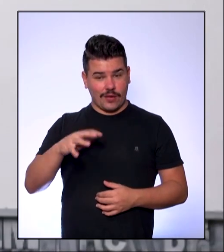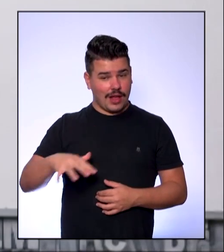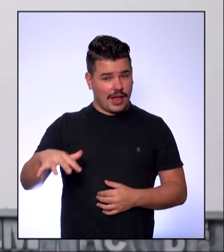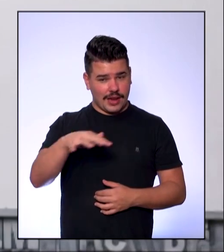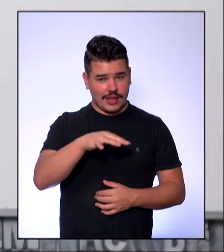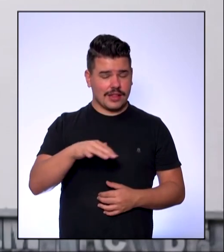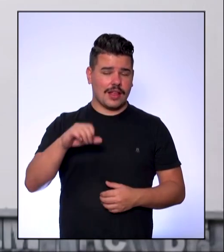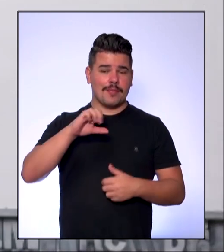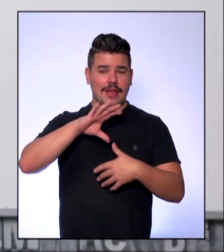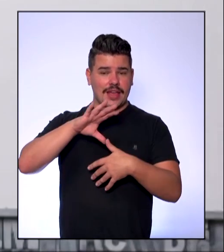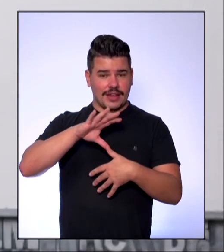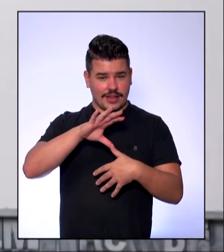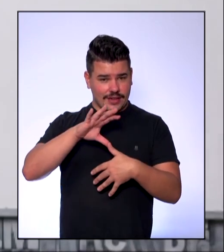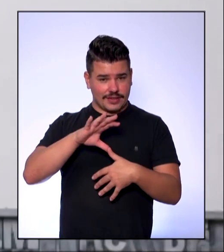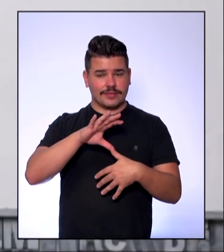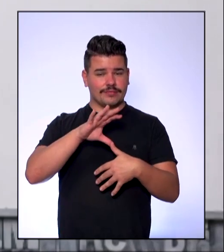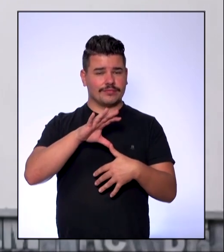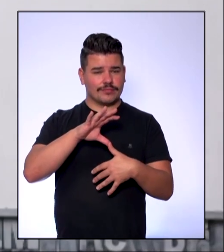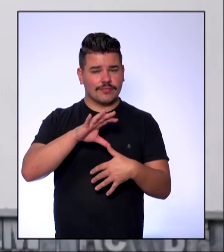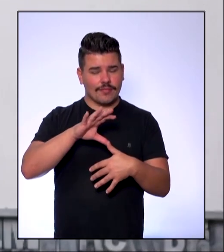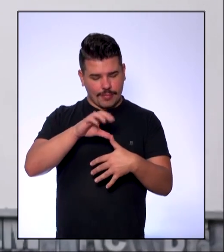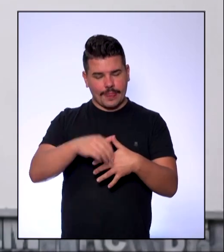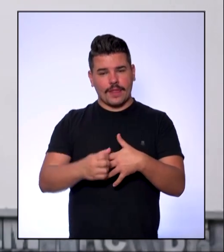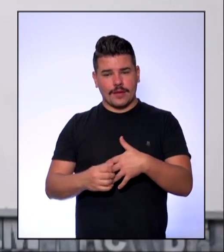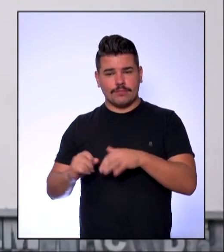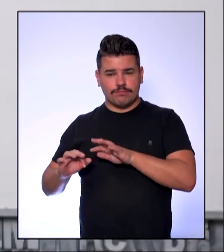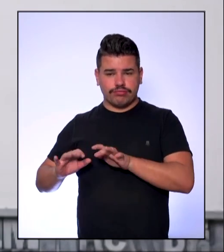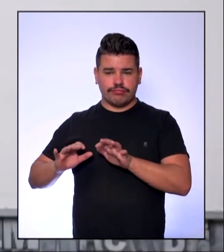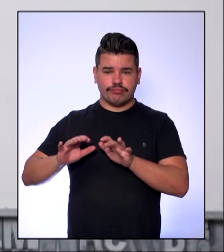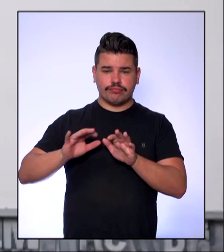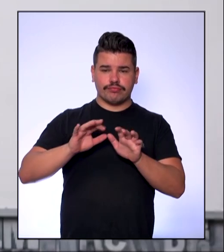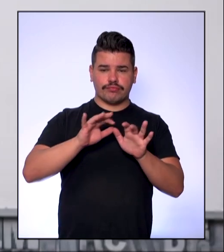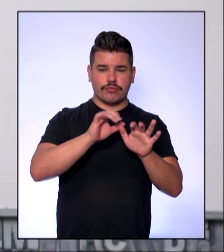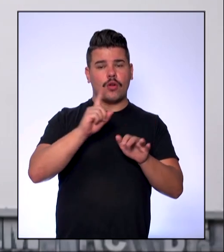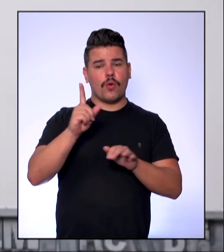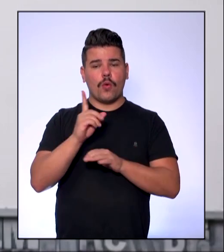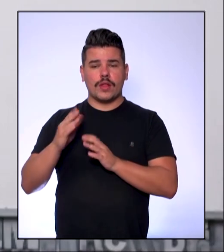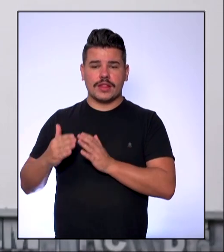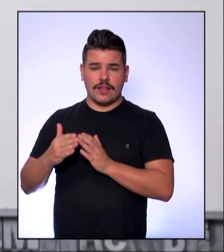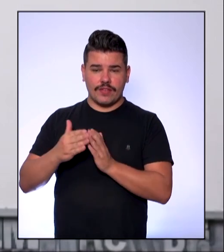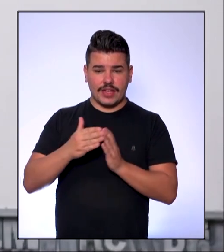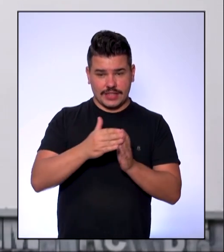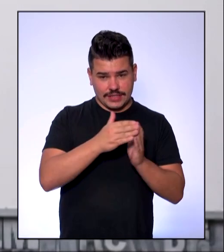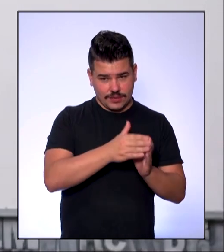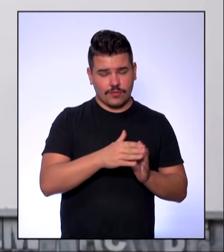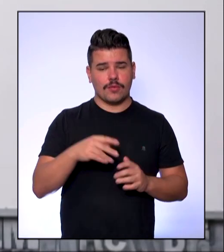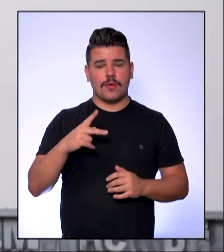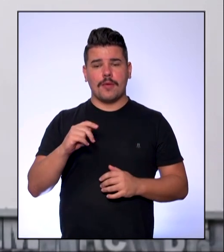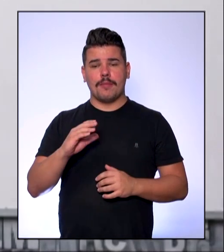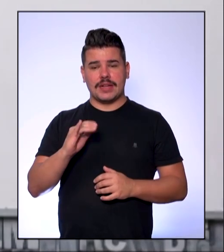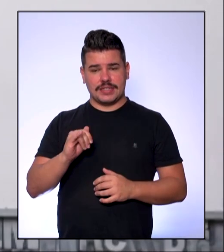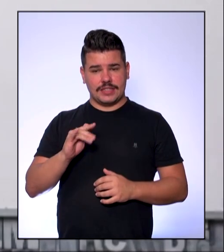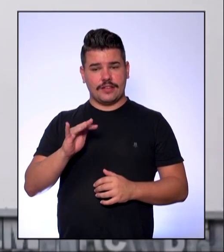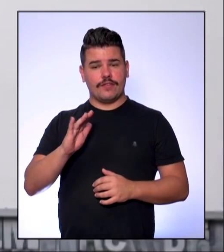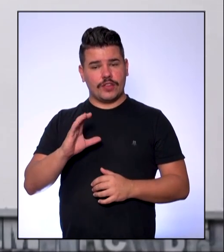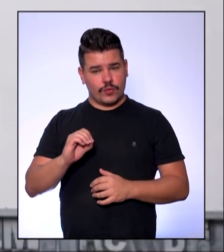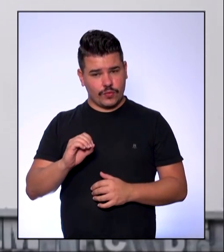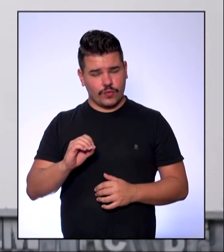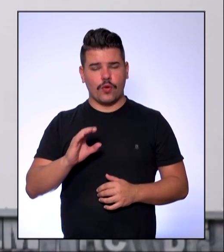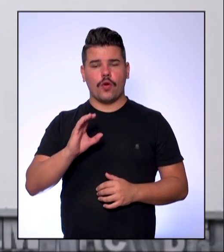tá? Pela Estreito de Bering e pela navegação pelo Pacífico.